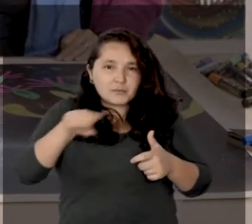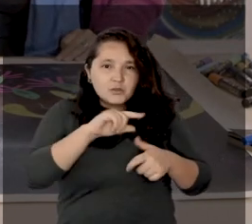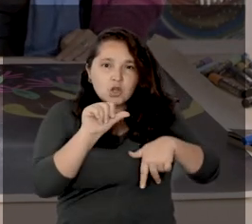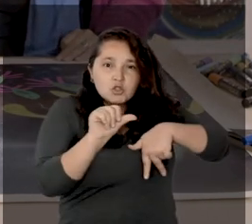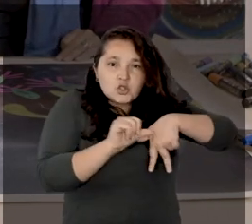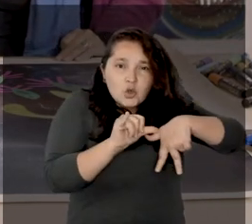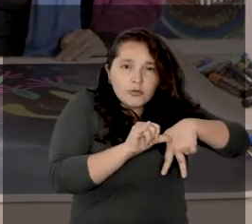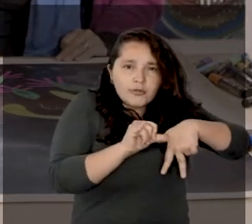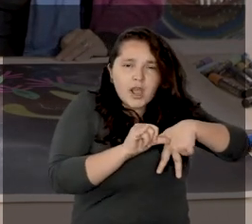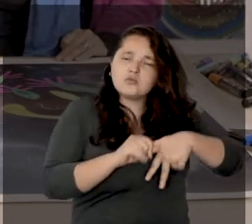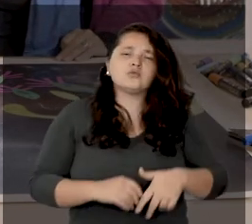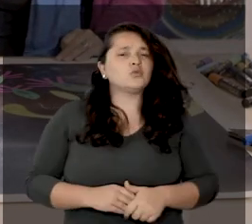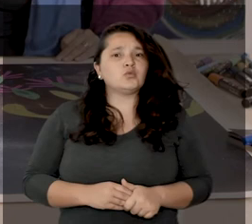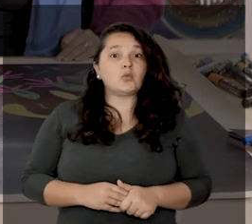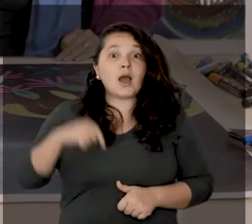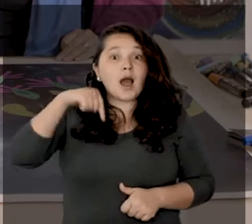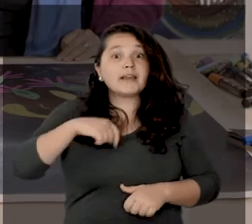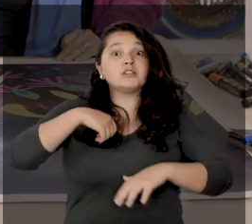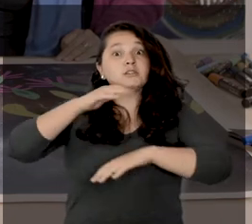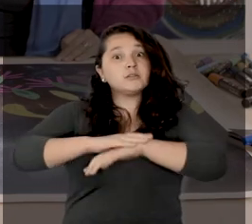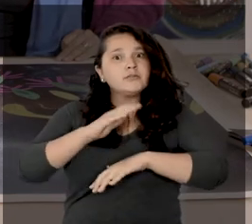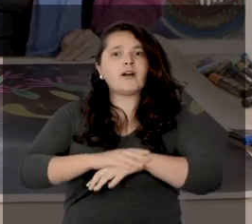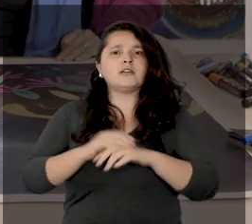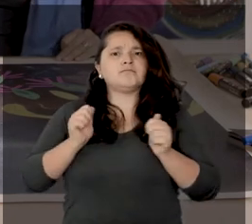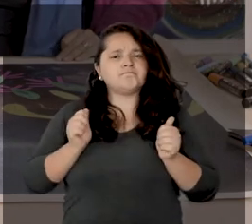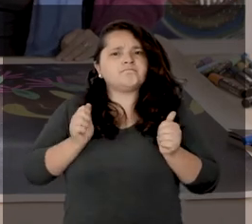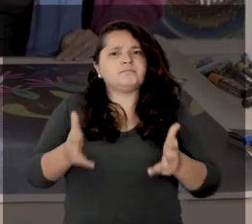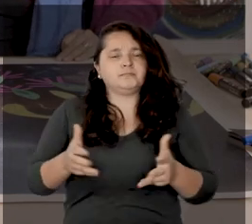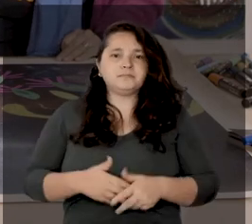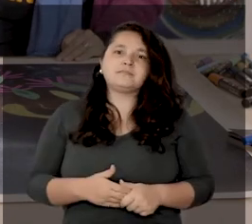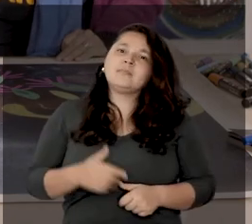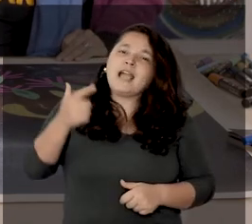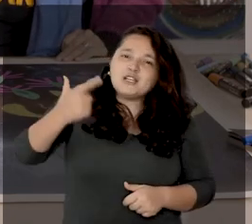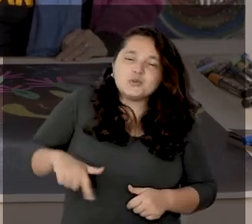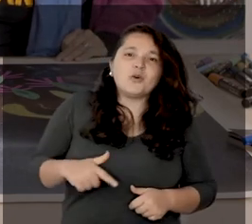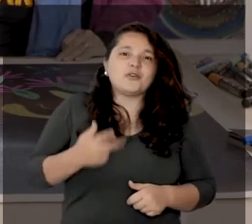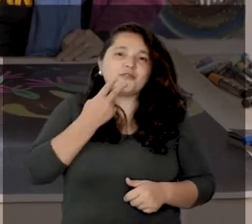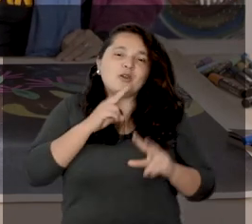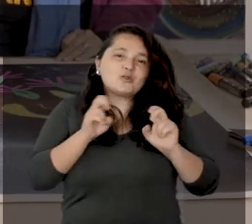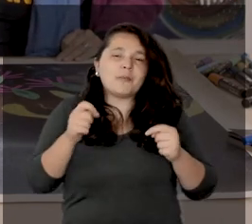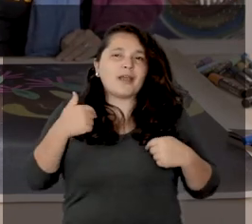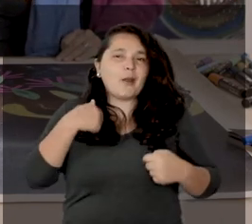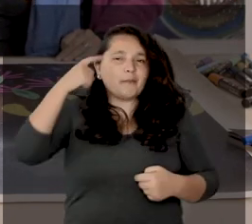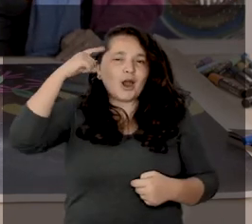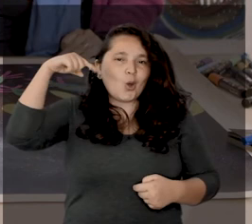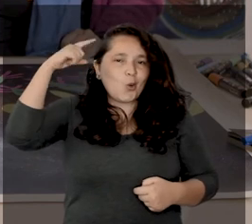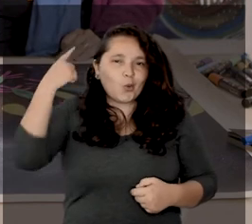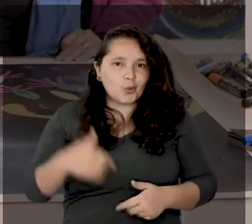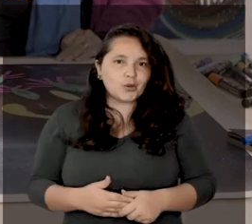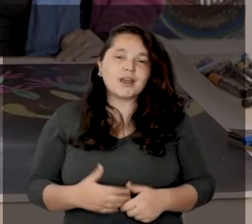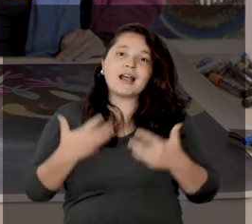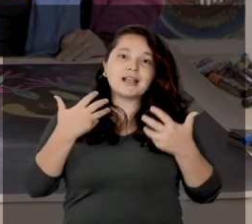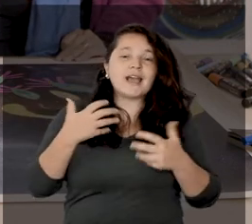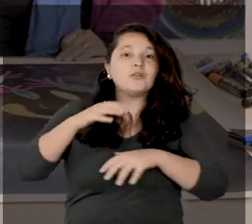fato, sonhos e realizá-los, né, especialmente. E aí, mais uma vez, eu parto para as minhas loucuras, né, de construir